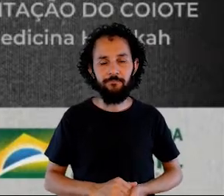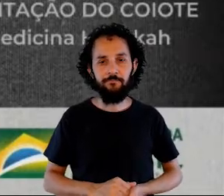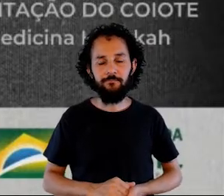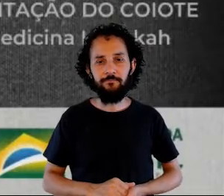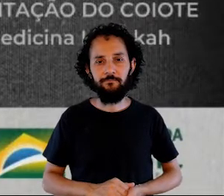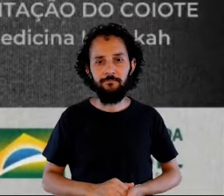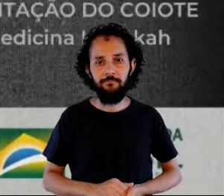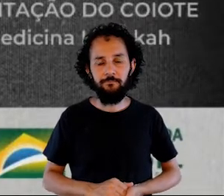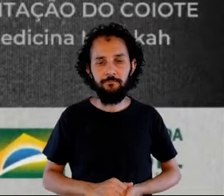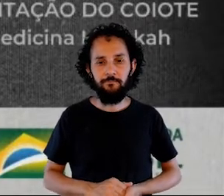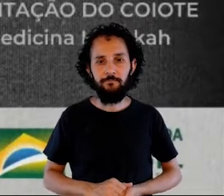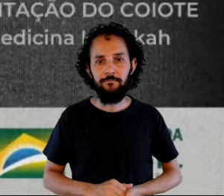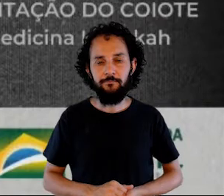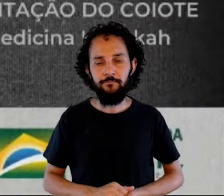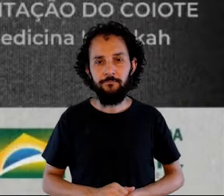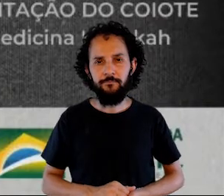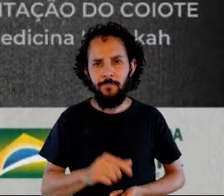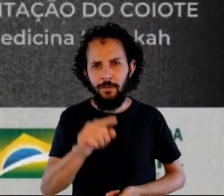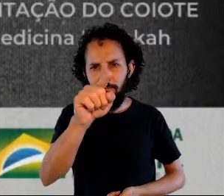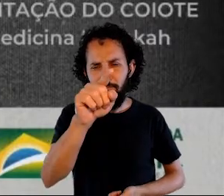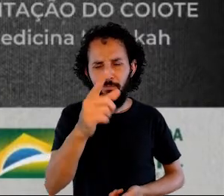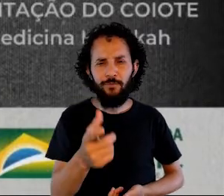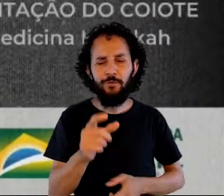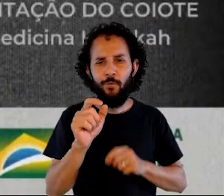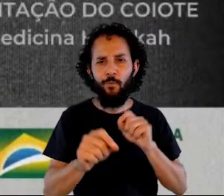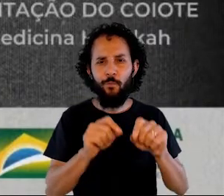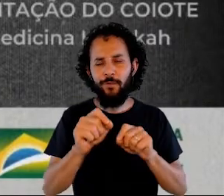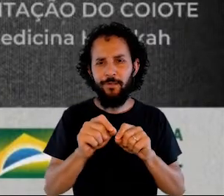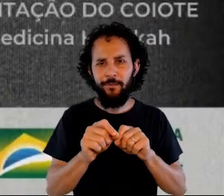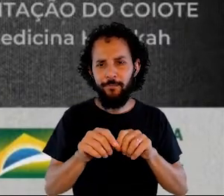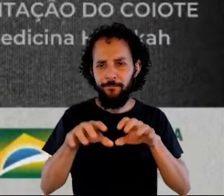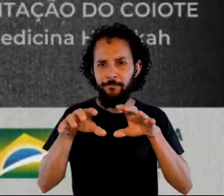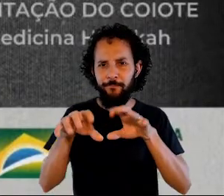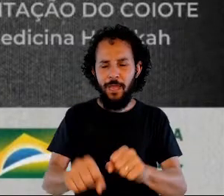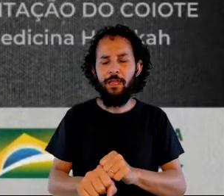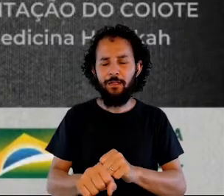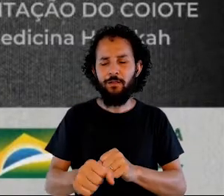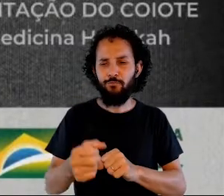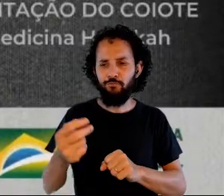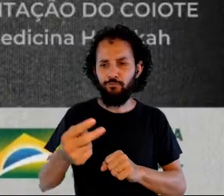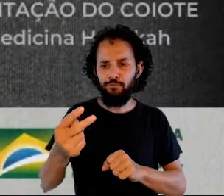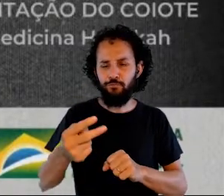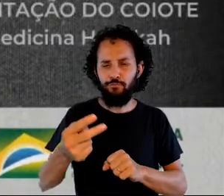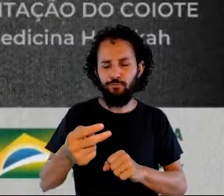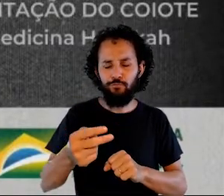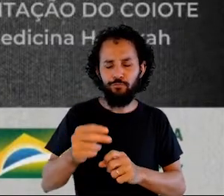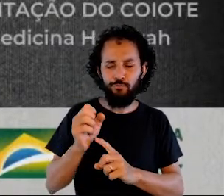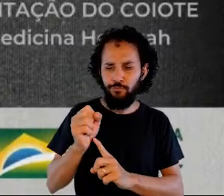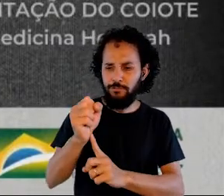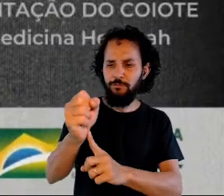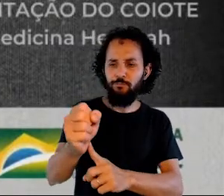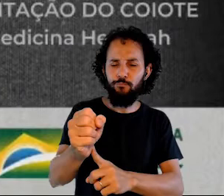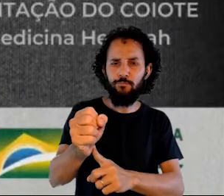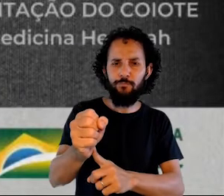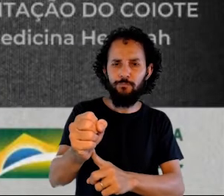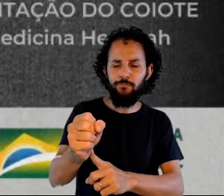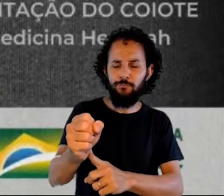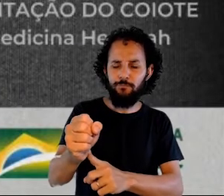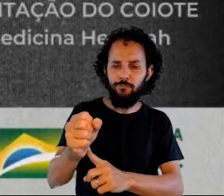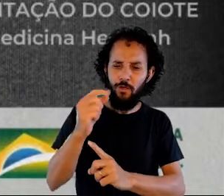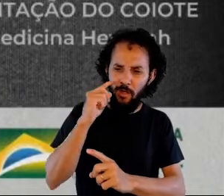Você apanha agora um segundo símbolo, que é uma brilhante bola